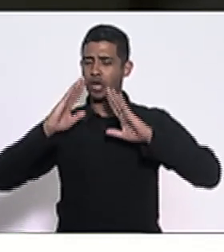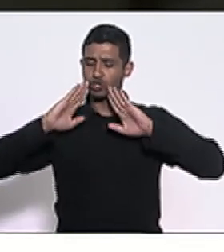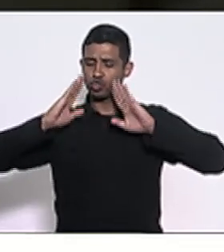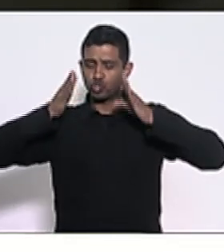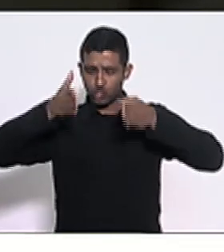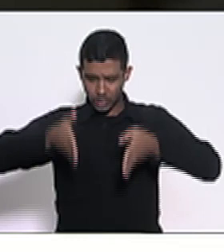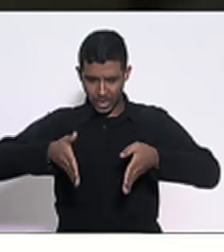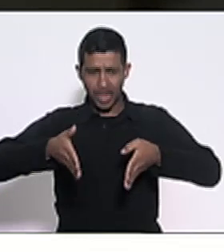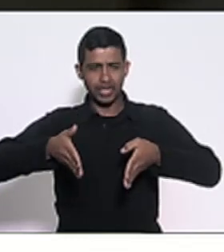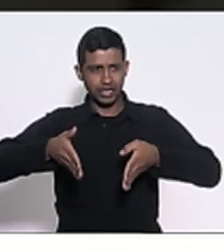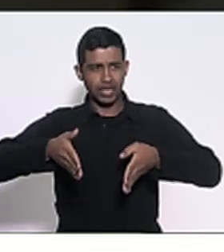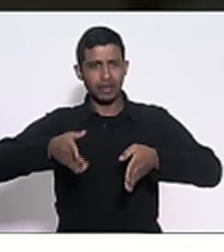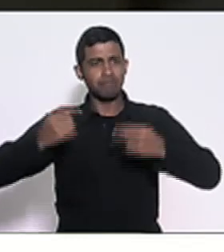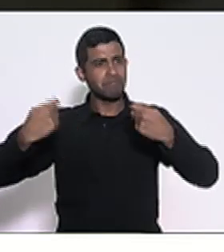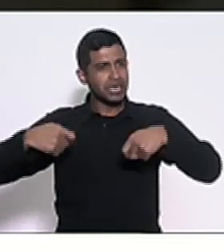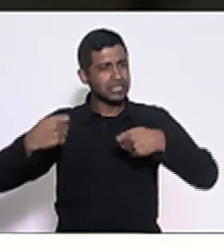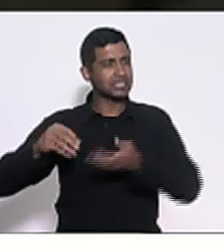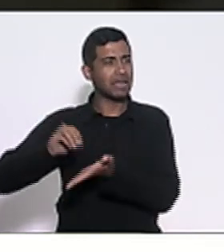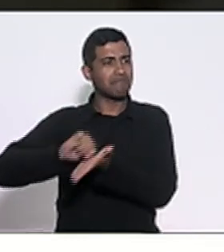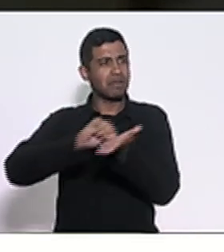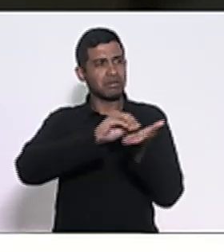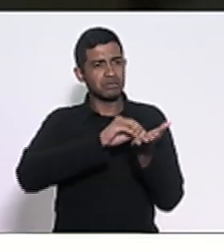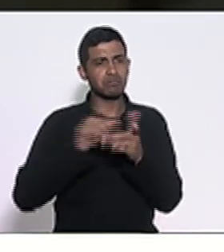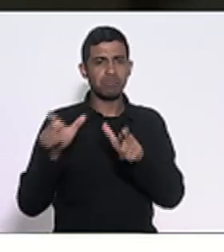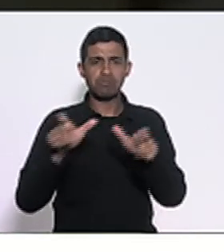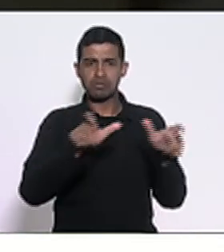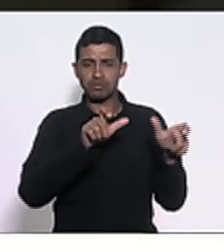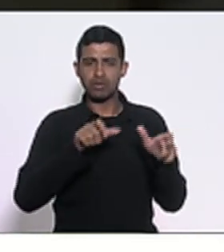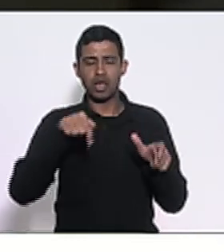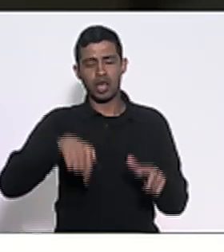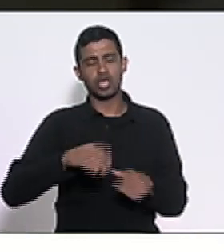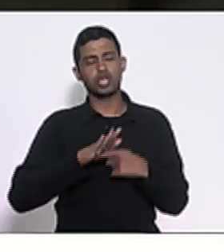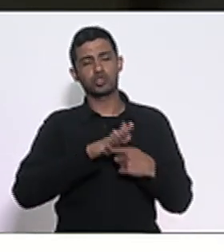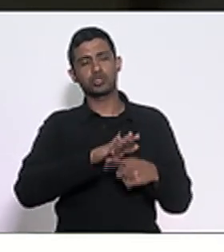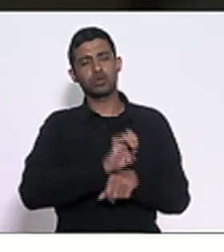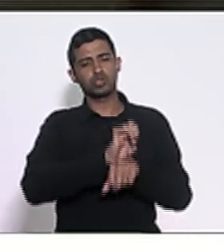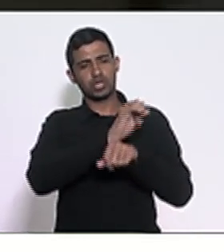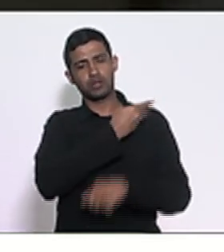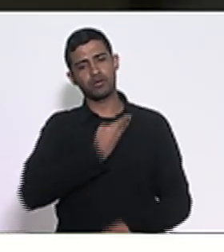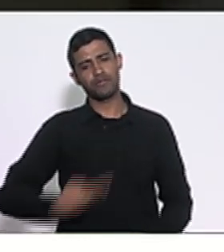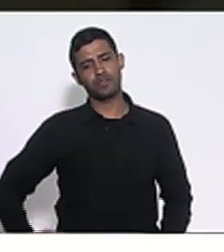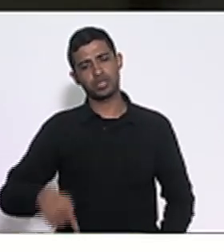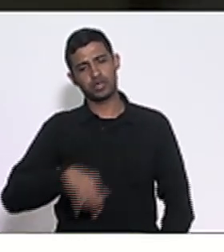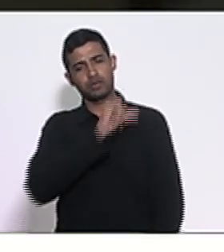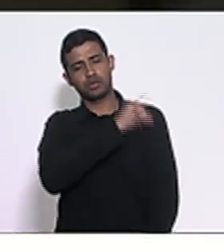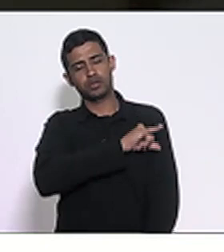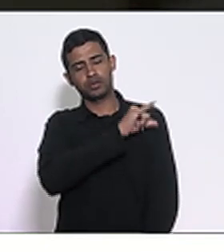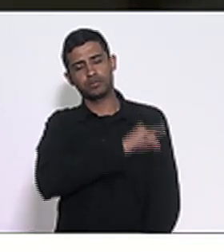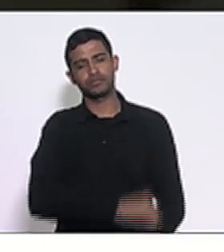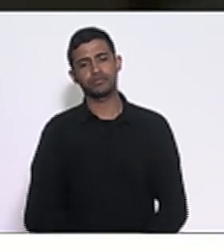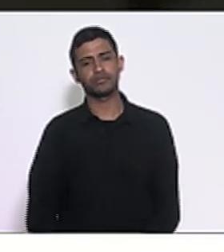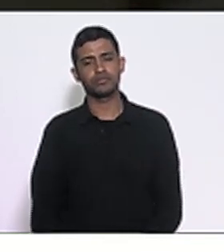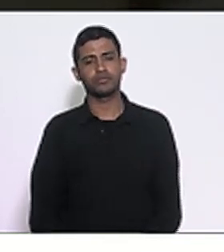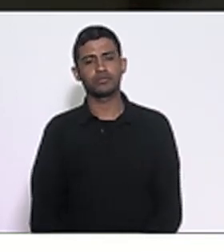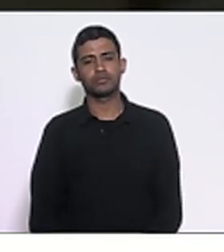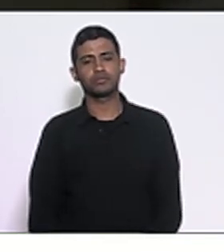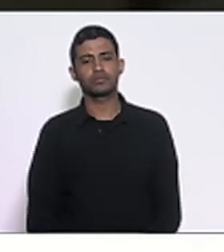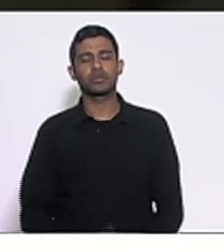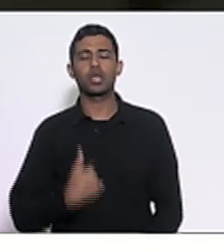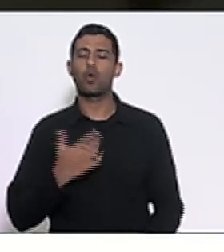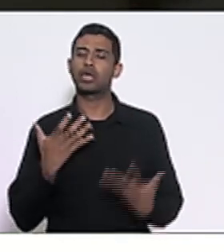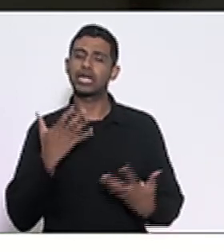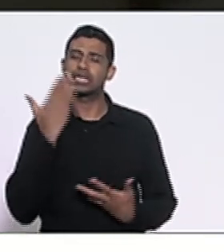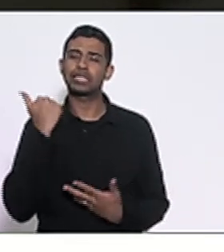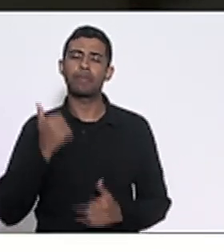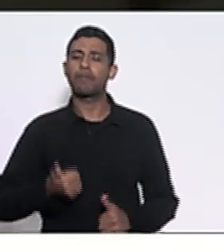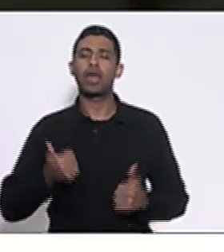as necessidades nessa área para o governo do Estado do Rio de Janeiro. Então, queria até saber melhor,